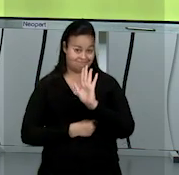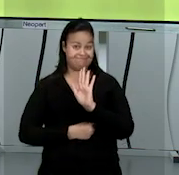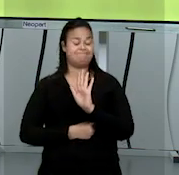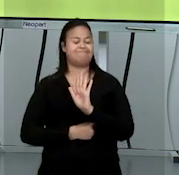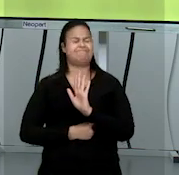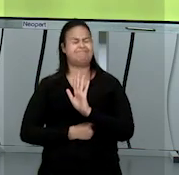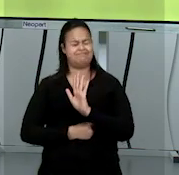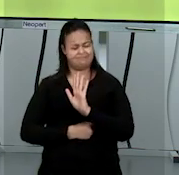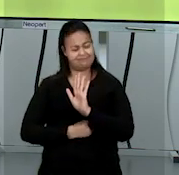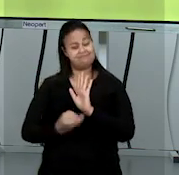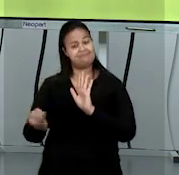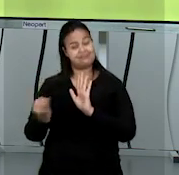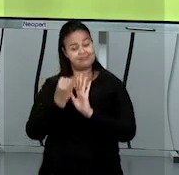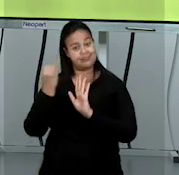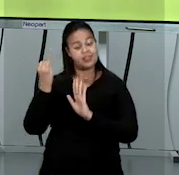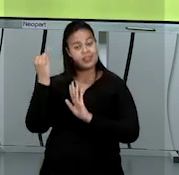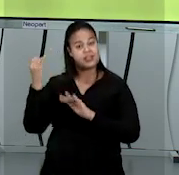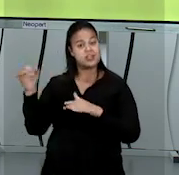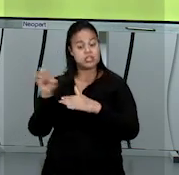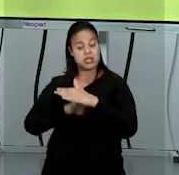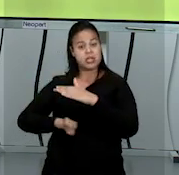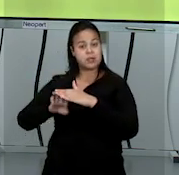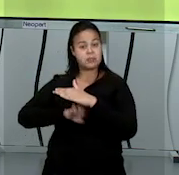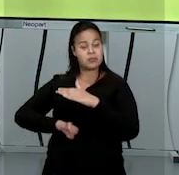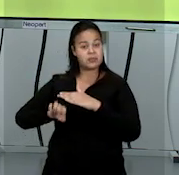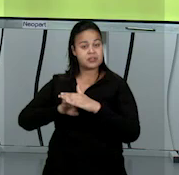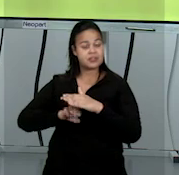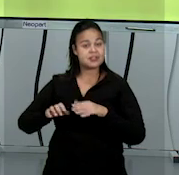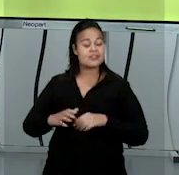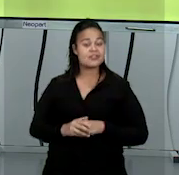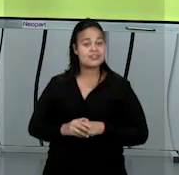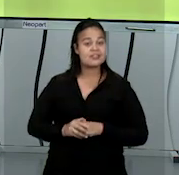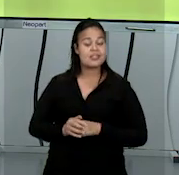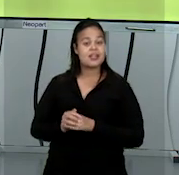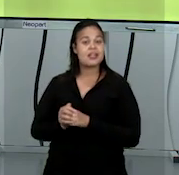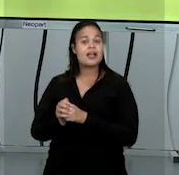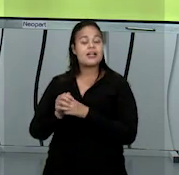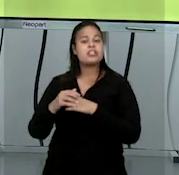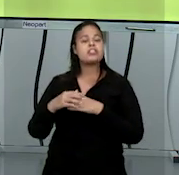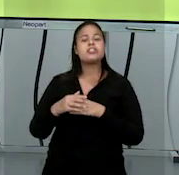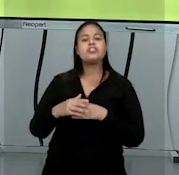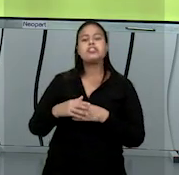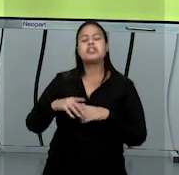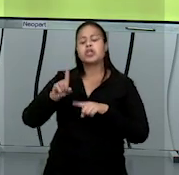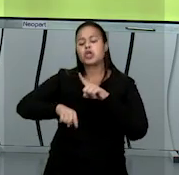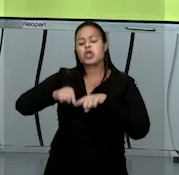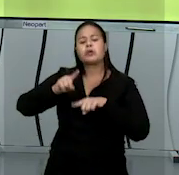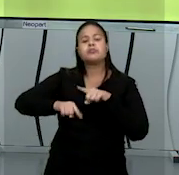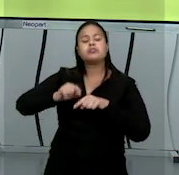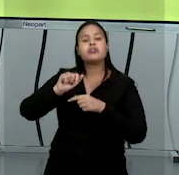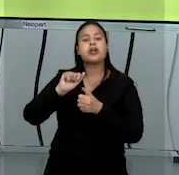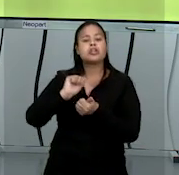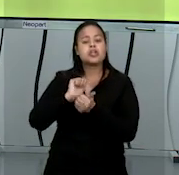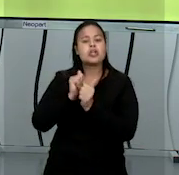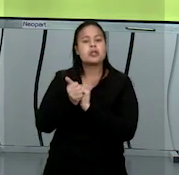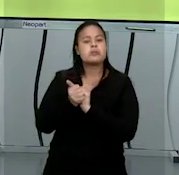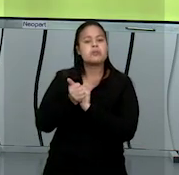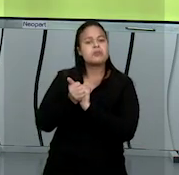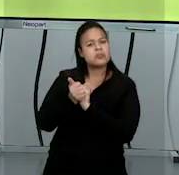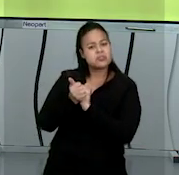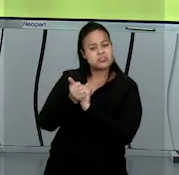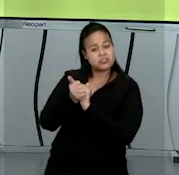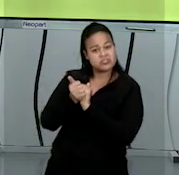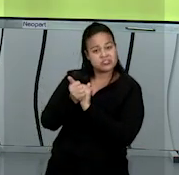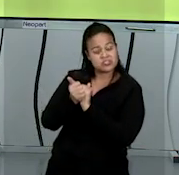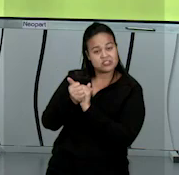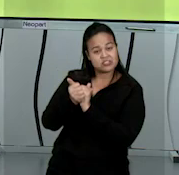texto verbal. No seu mundo, dois povos em guerra não se unem. Qual mundo? O mundo da guerra. Mas aqui é outro